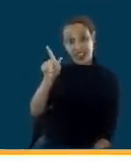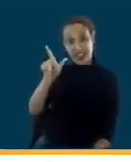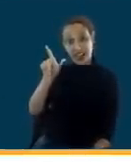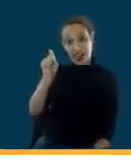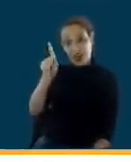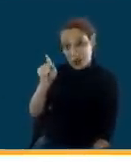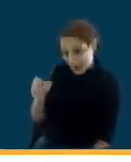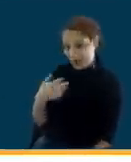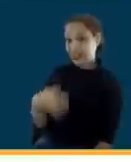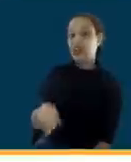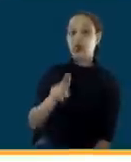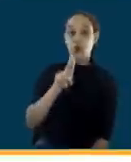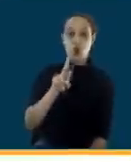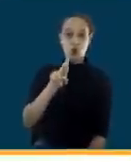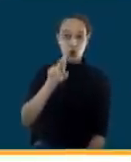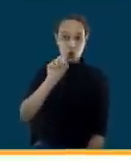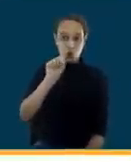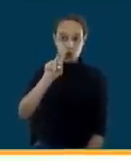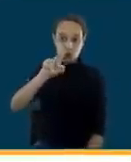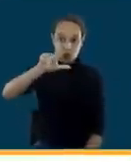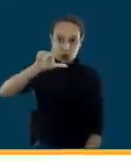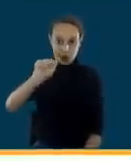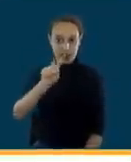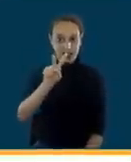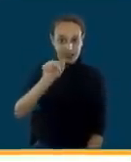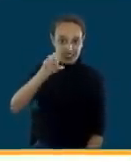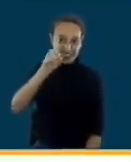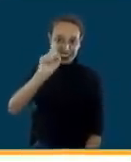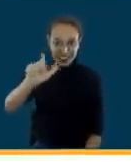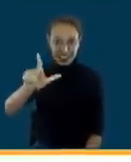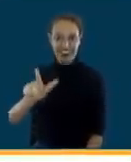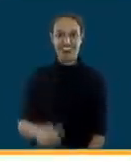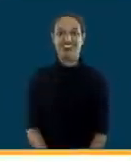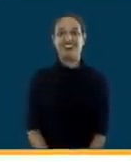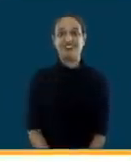Úrsula Vidal Santiago de Mendonça.